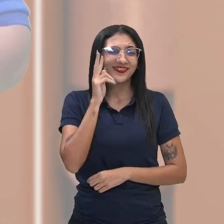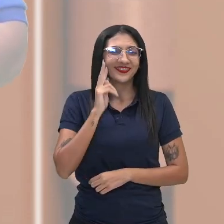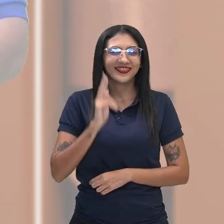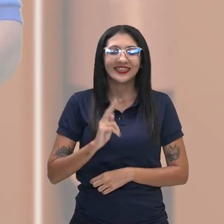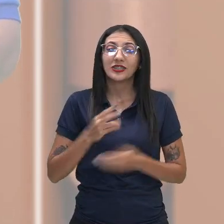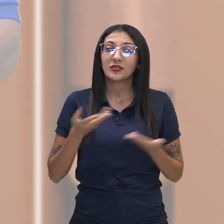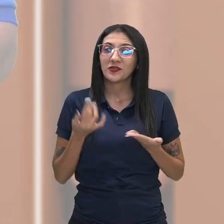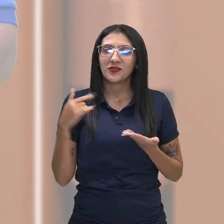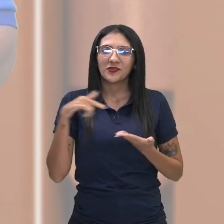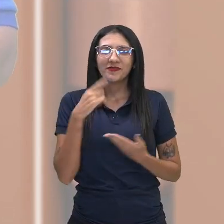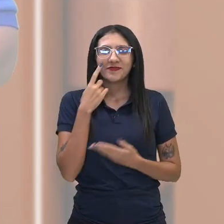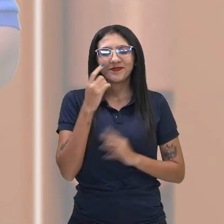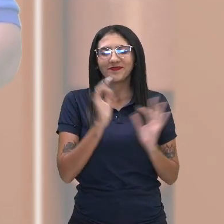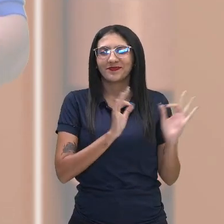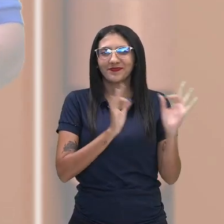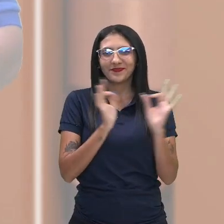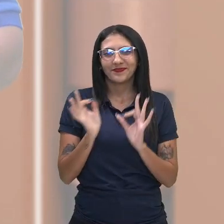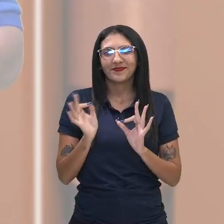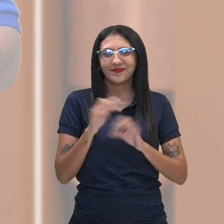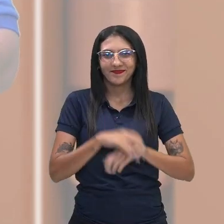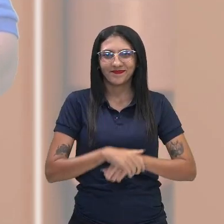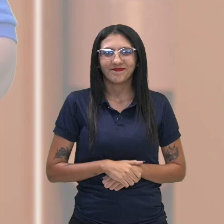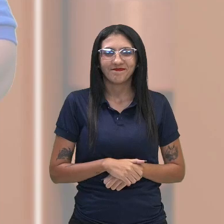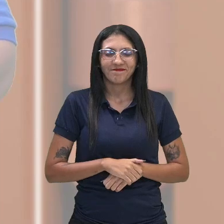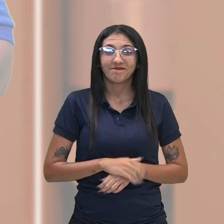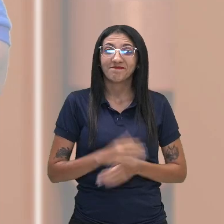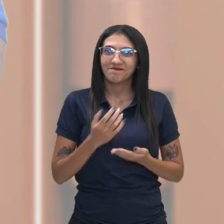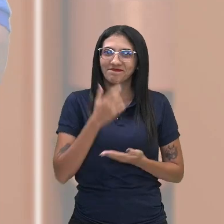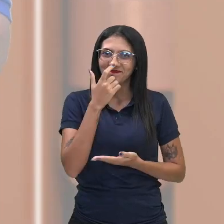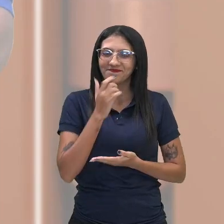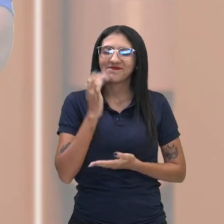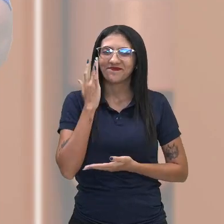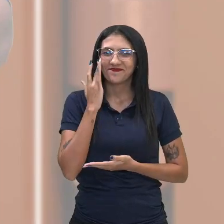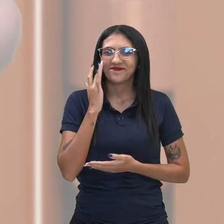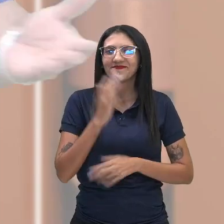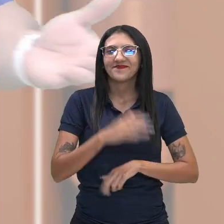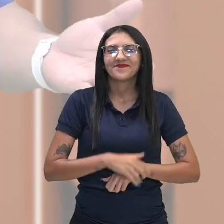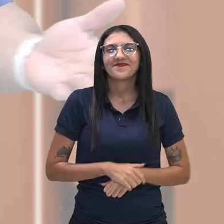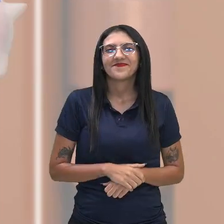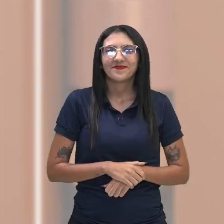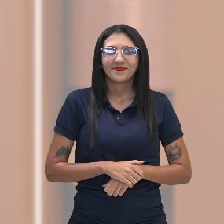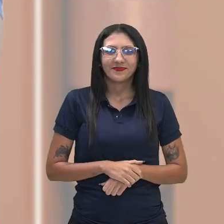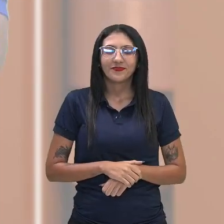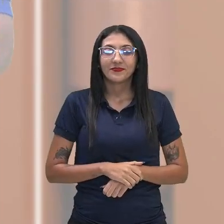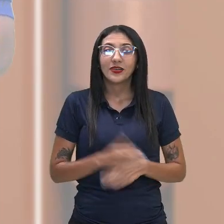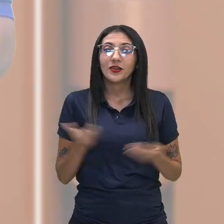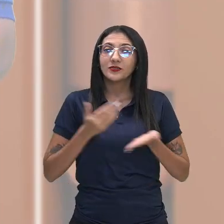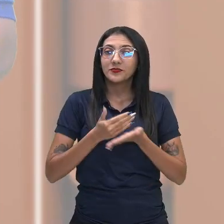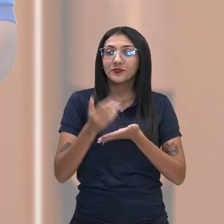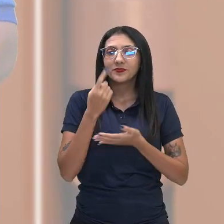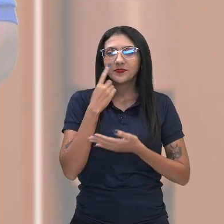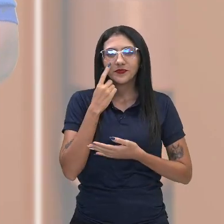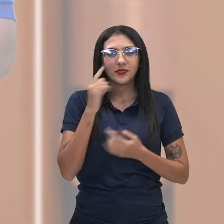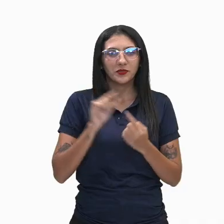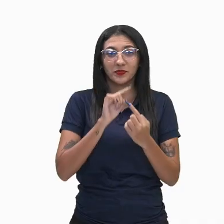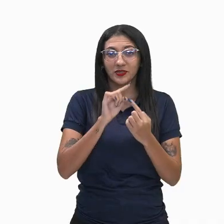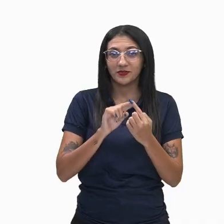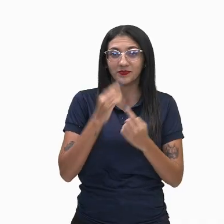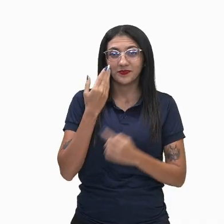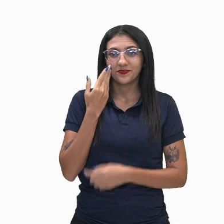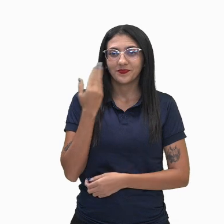vocês vão ter durante seus estudos. Pelo menos é o que eu acho, né? E para a gente começar bem, vamos verificar nosso objeto de